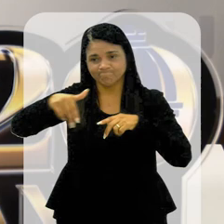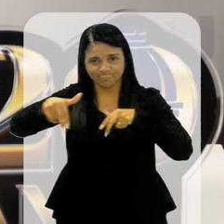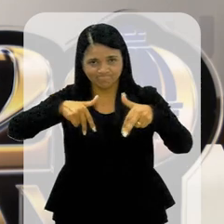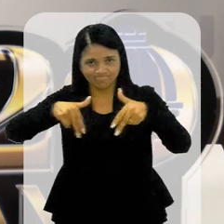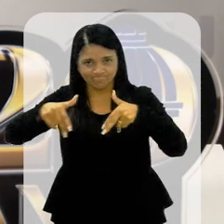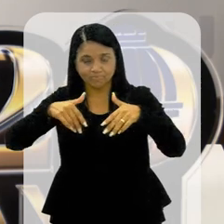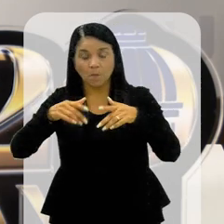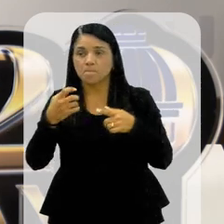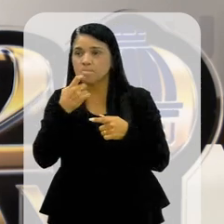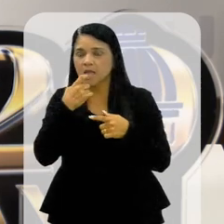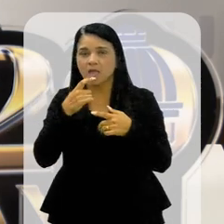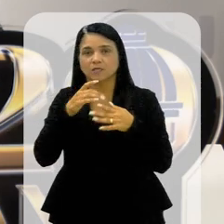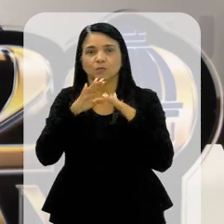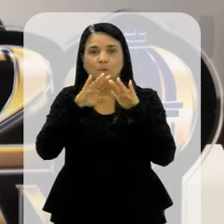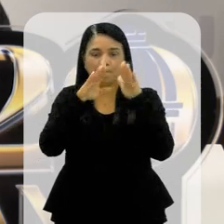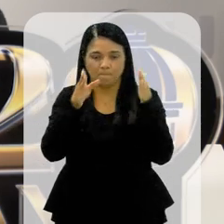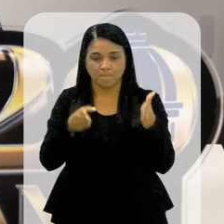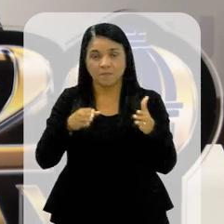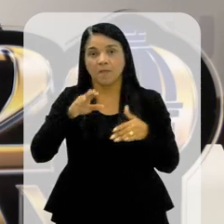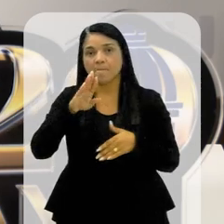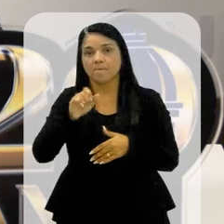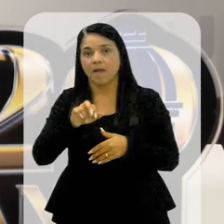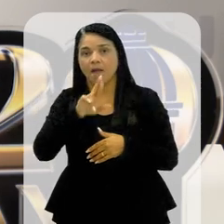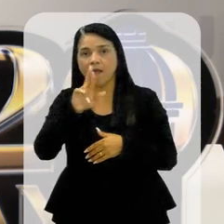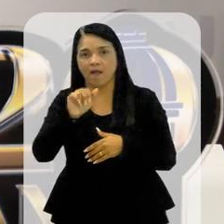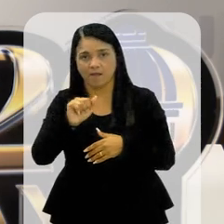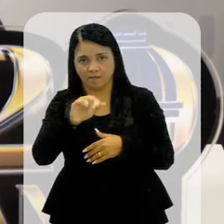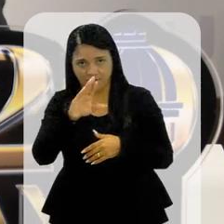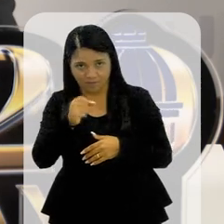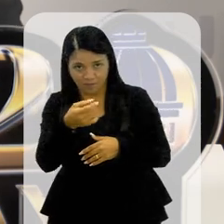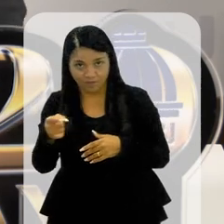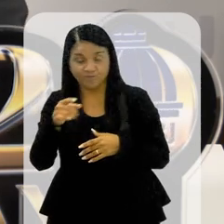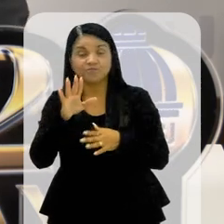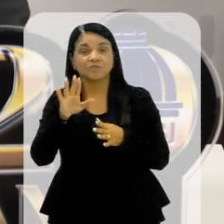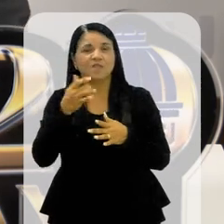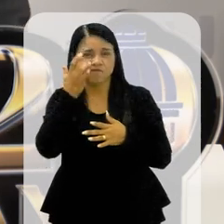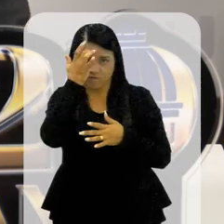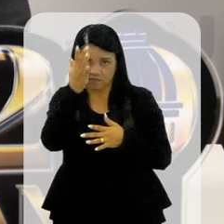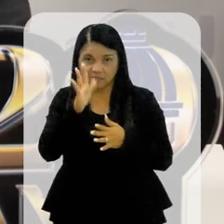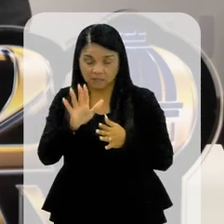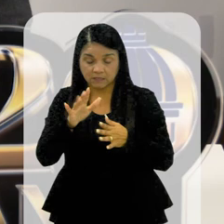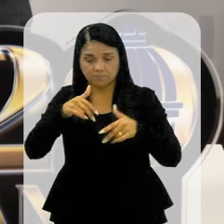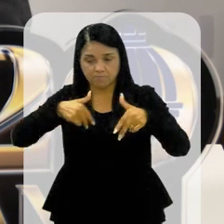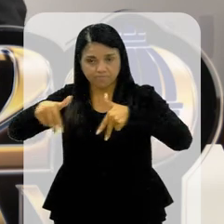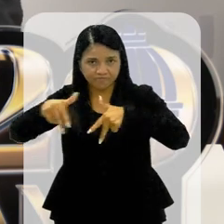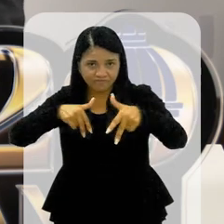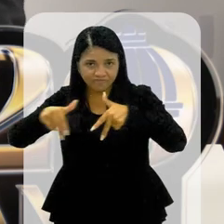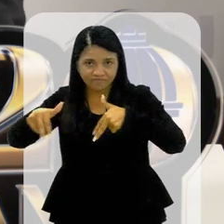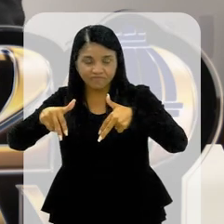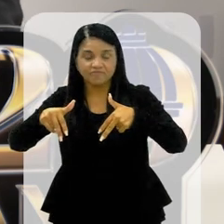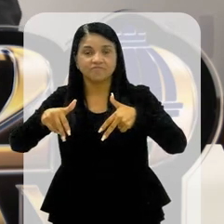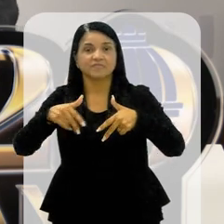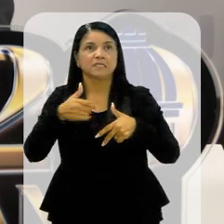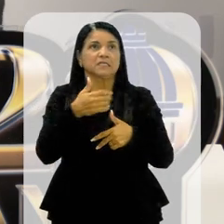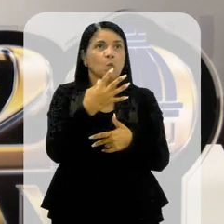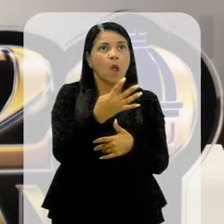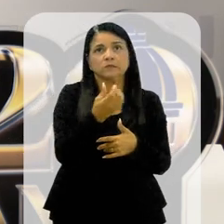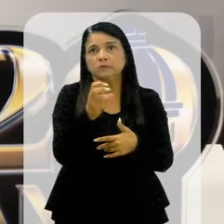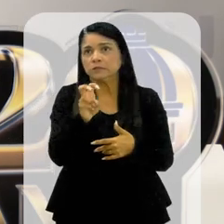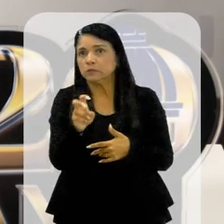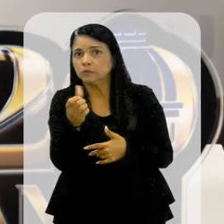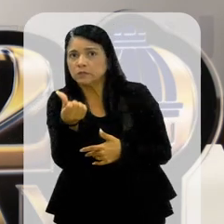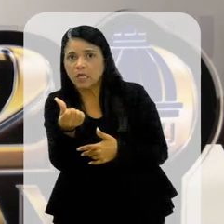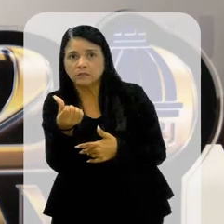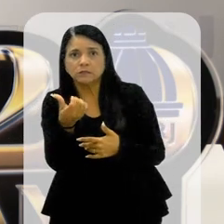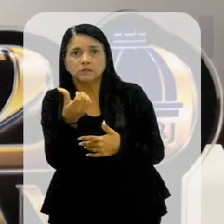pela proximidade dos ditos chamados barracões, né? Que é onde a gente constrói o carnaval. Então, ali você tem uma facilidade de